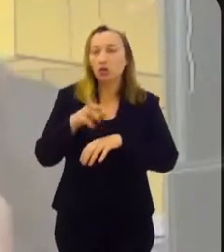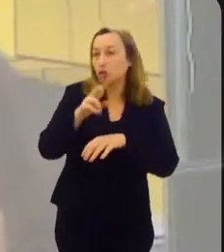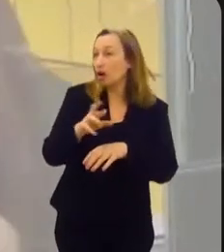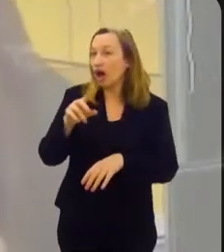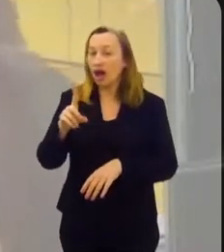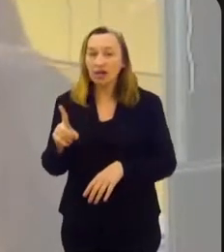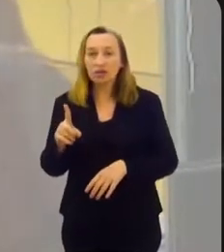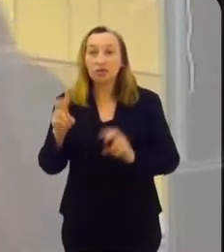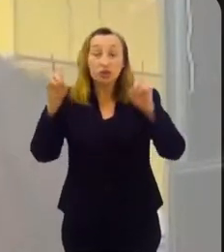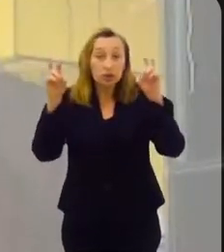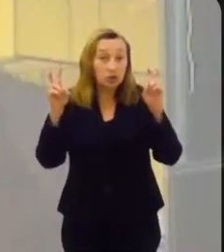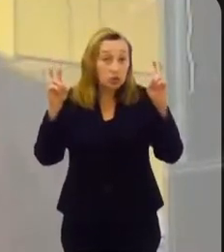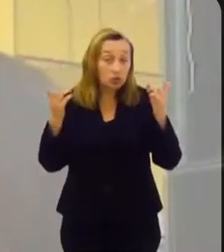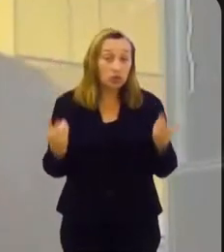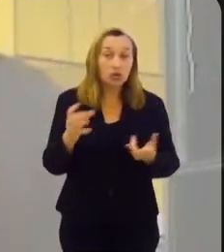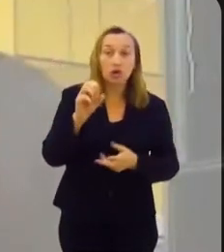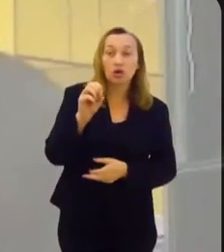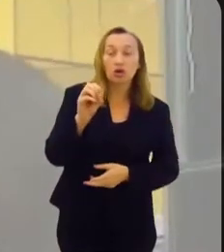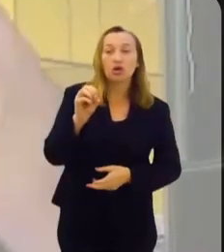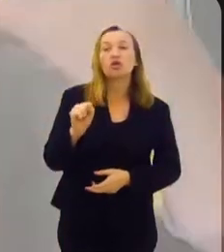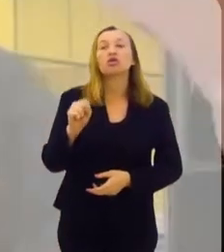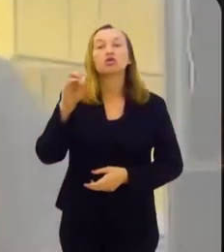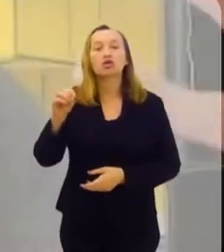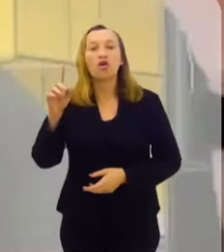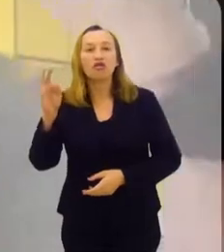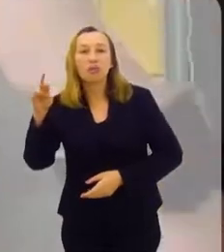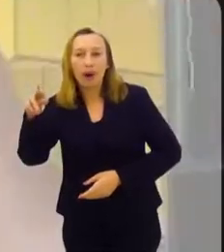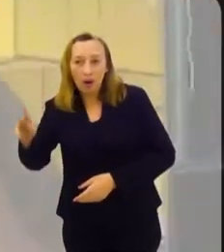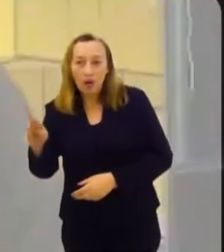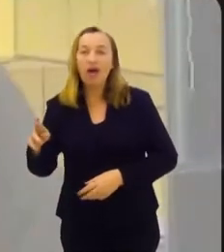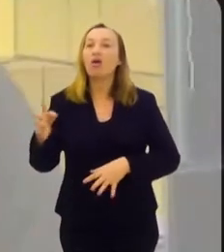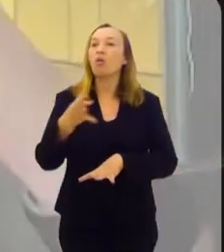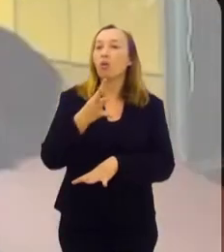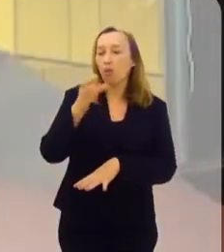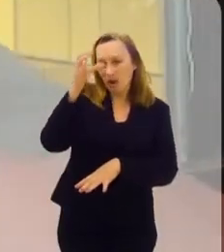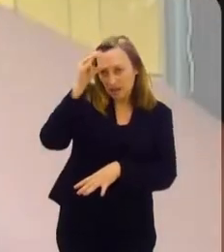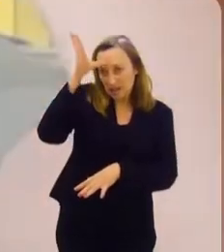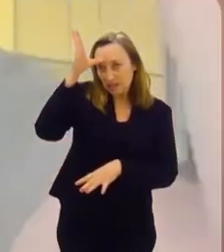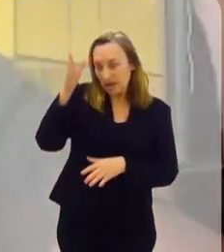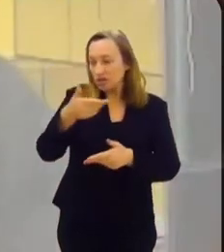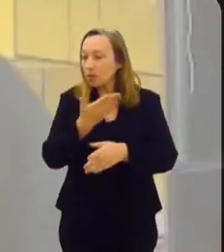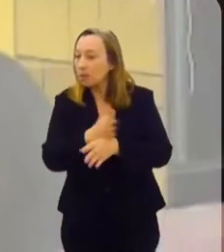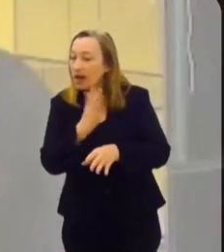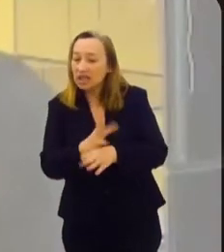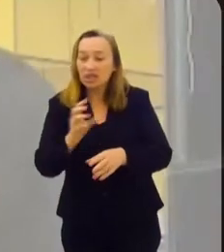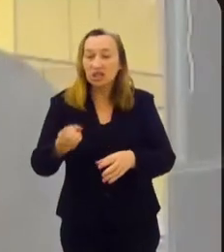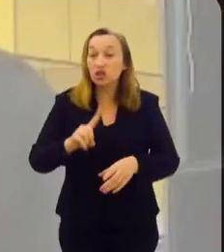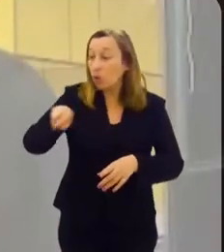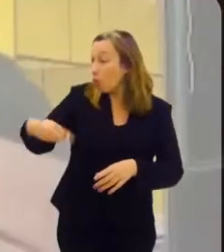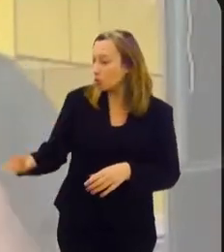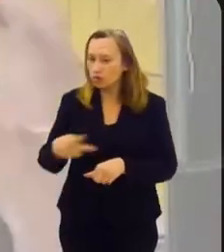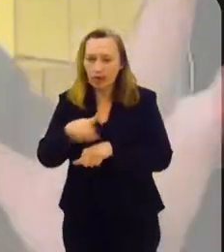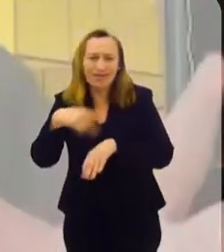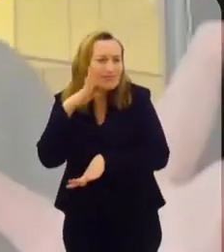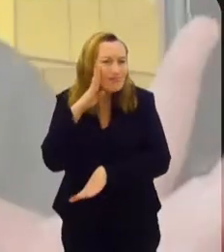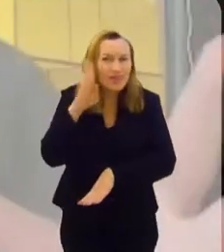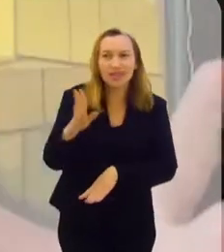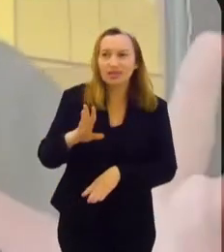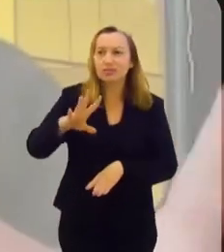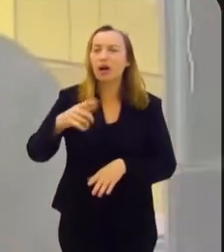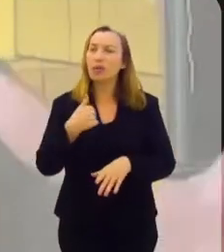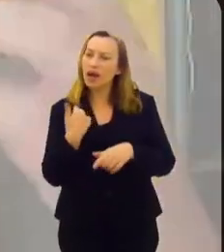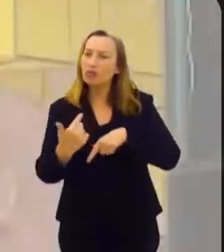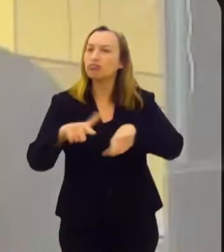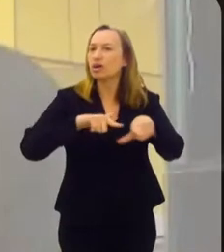o doutorado dela sobre soft power. Então, ela traz um conhecimento, ela traz boas práticas de outros países,